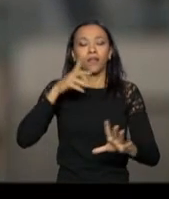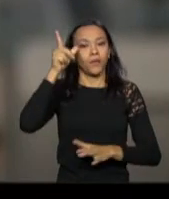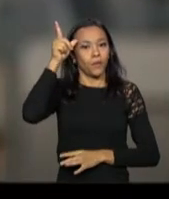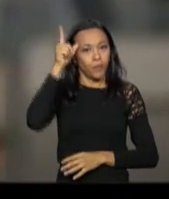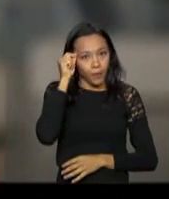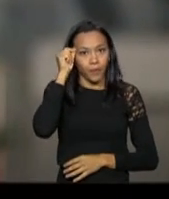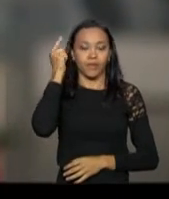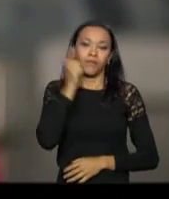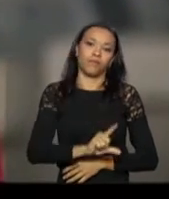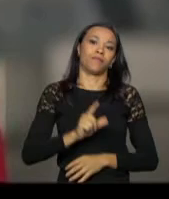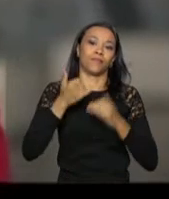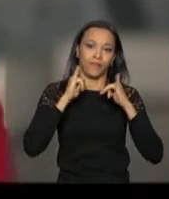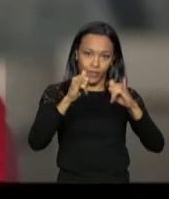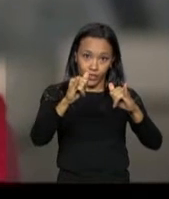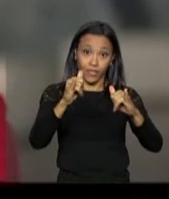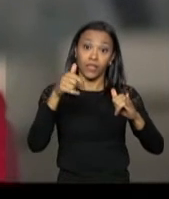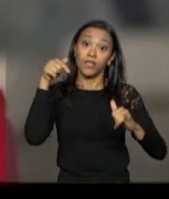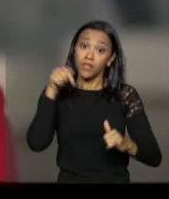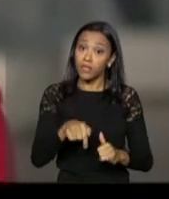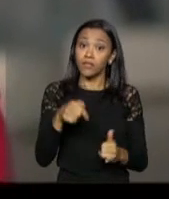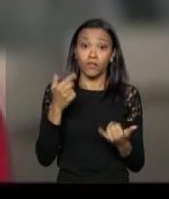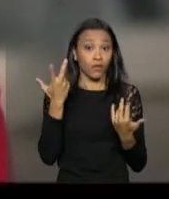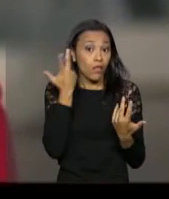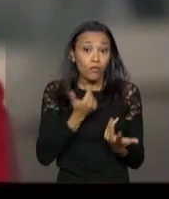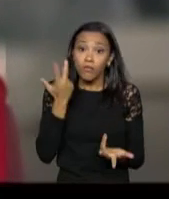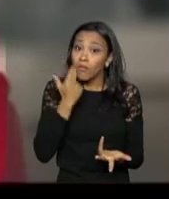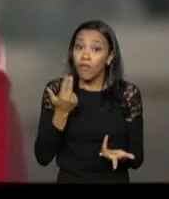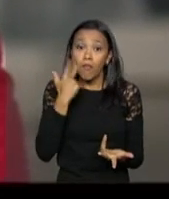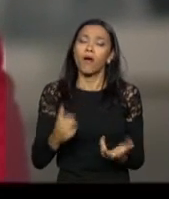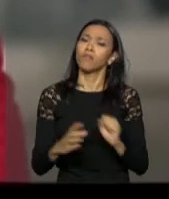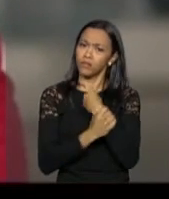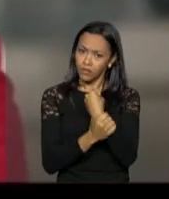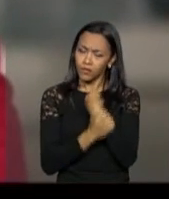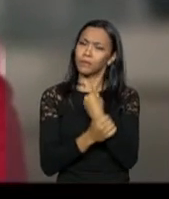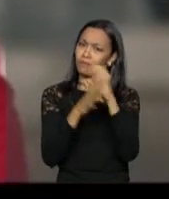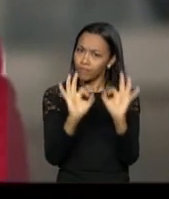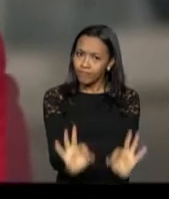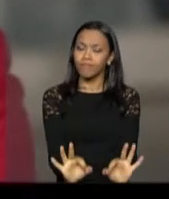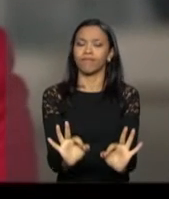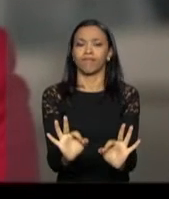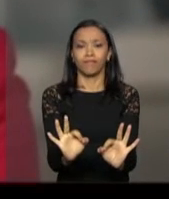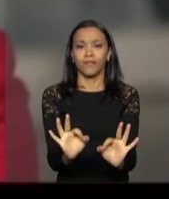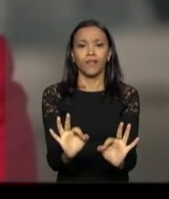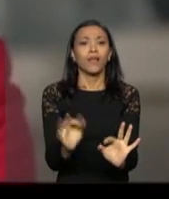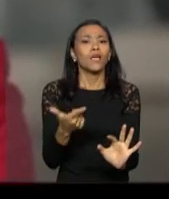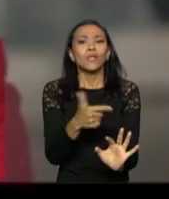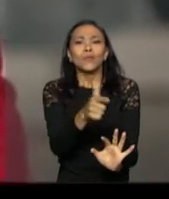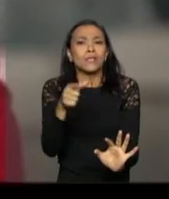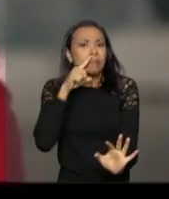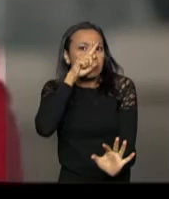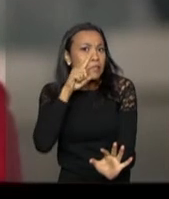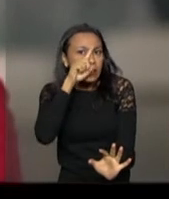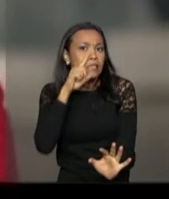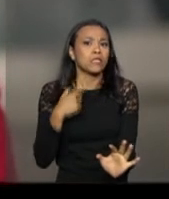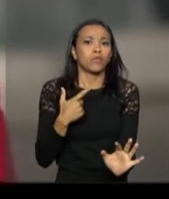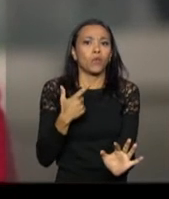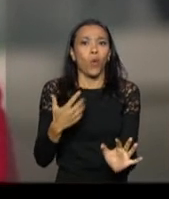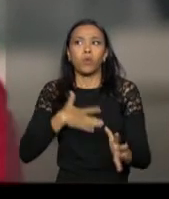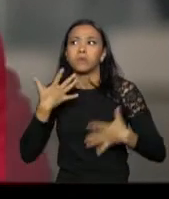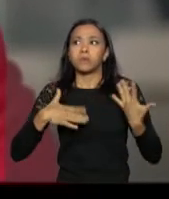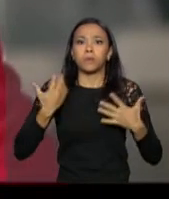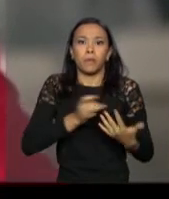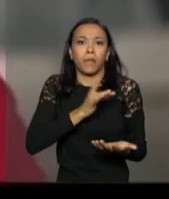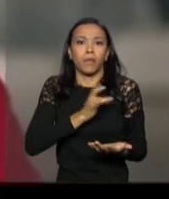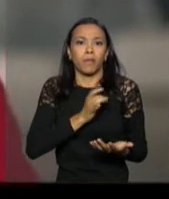o suprimento. Isso é usual, normal, seguro e correto. Não há maiores riscos ou